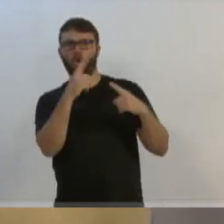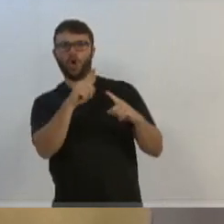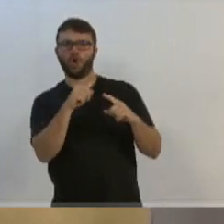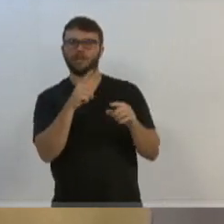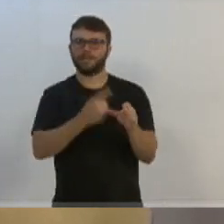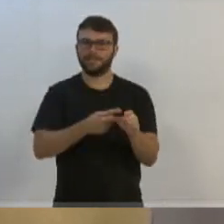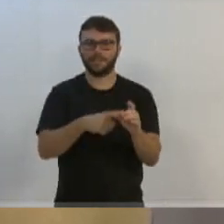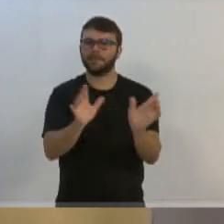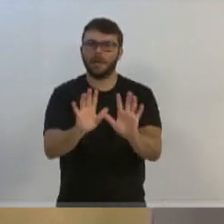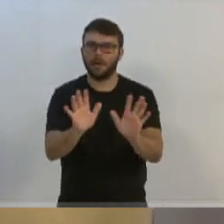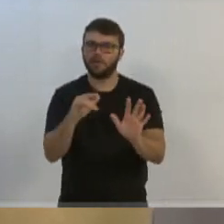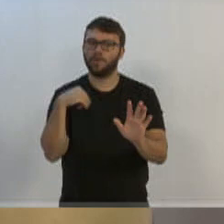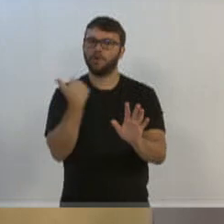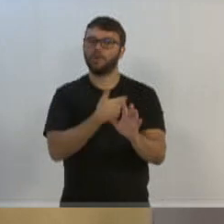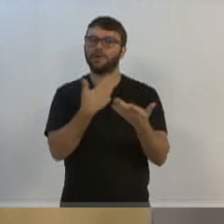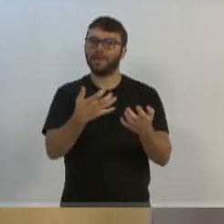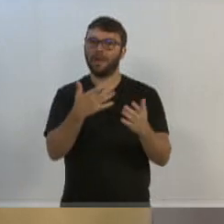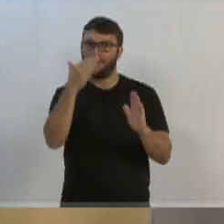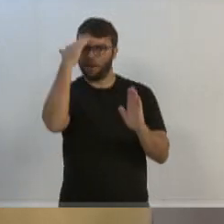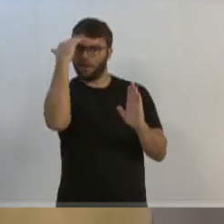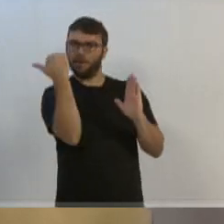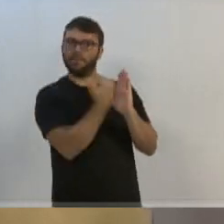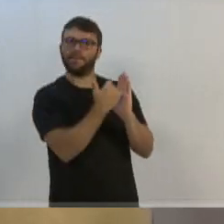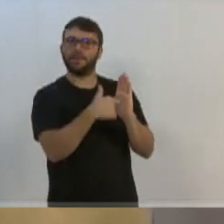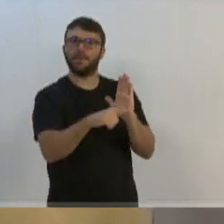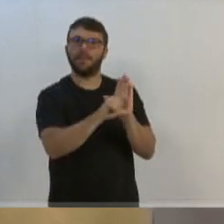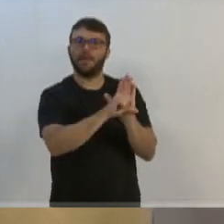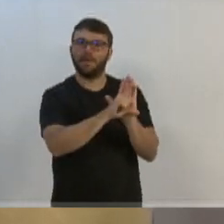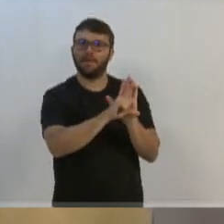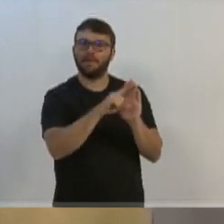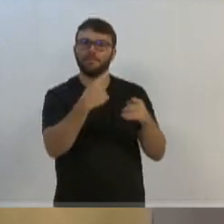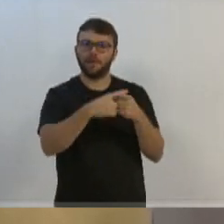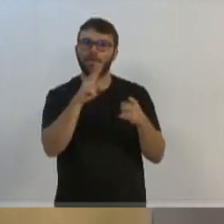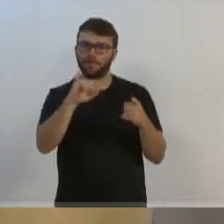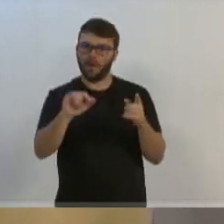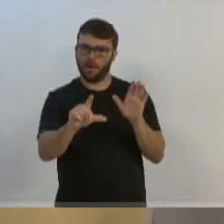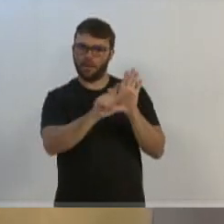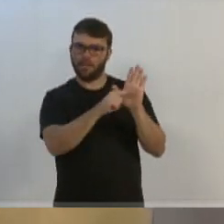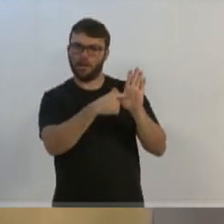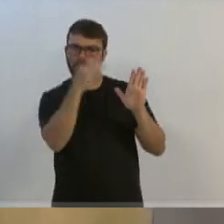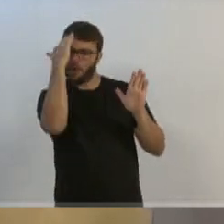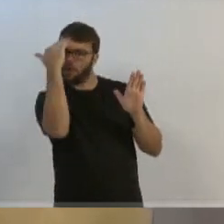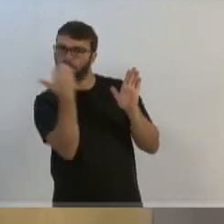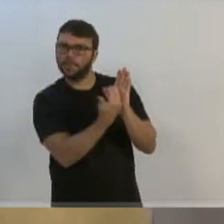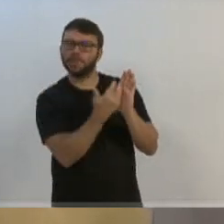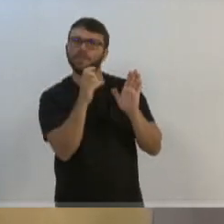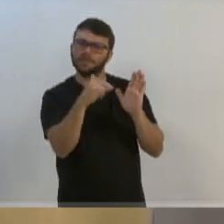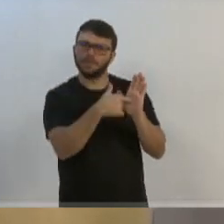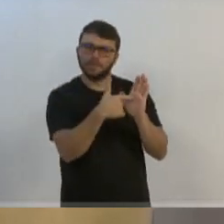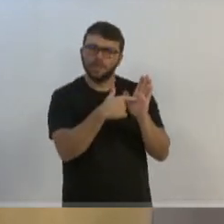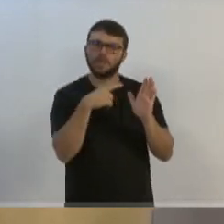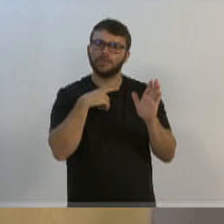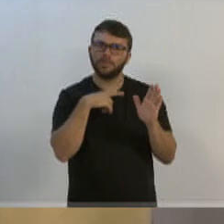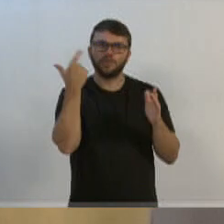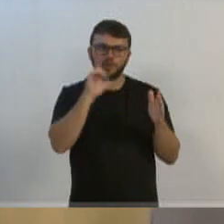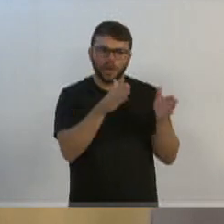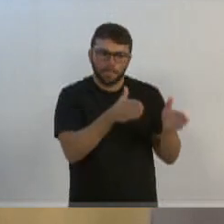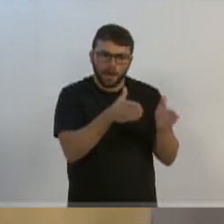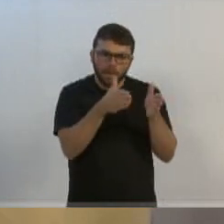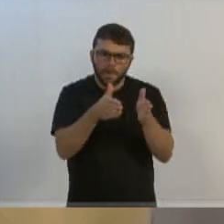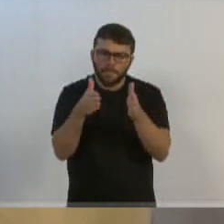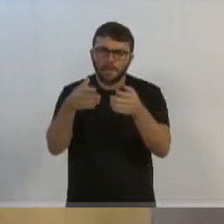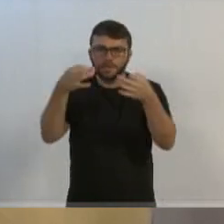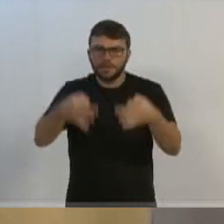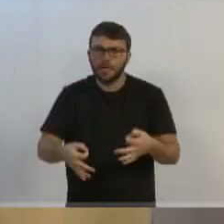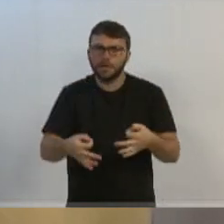cidade. Não, nós estamos indo a favor da legislação. E a partir da hora que a gente vai a favor da legislação, se o procedimento fosse todo ele adotado passo a passo,